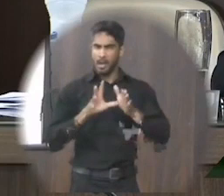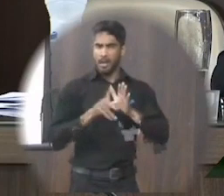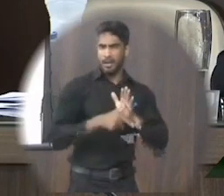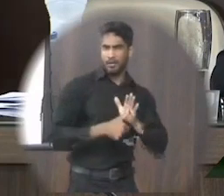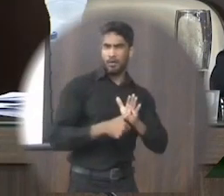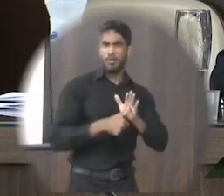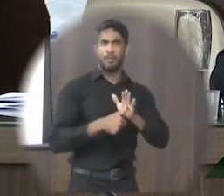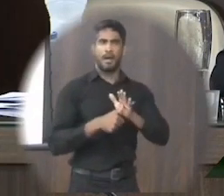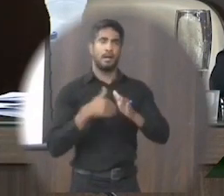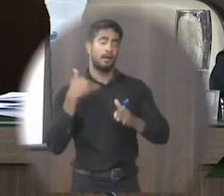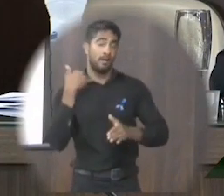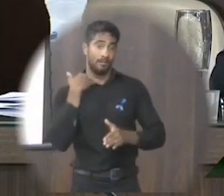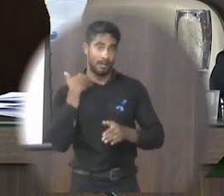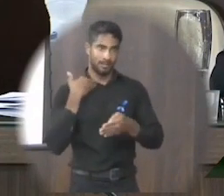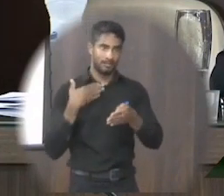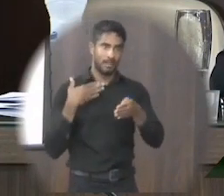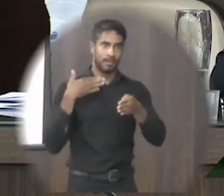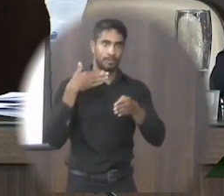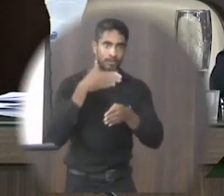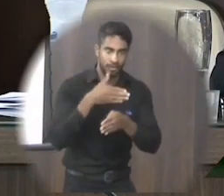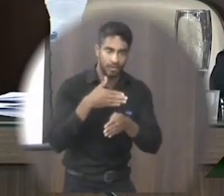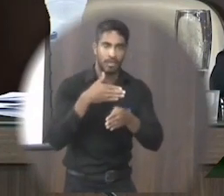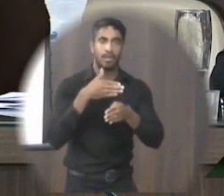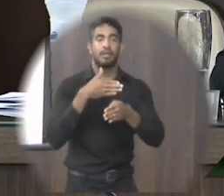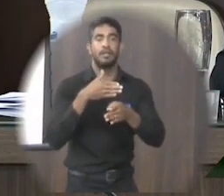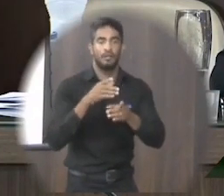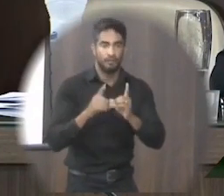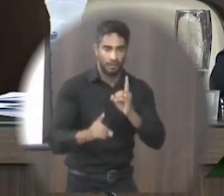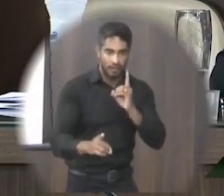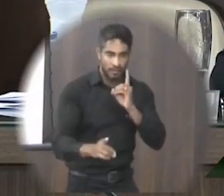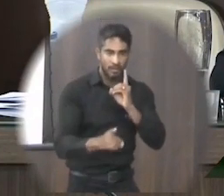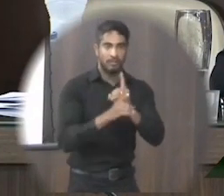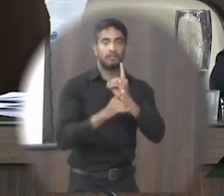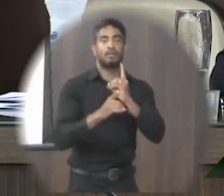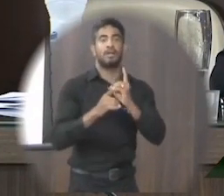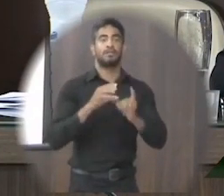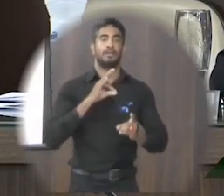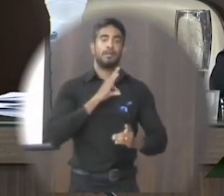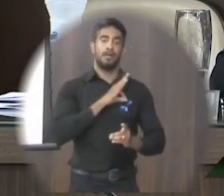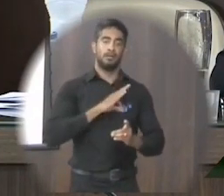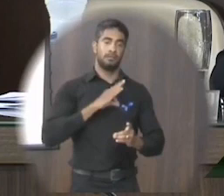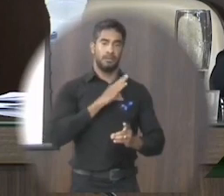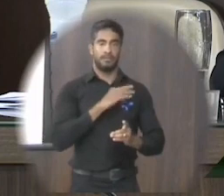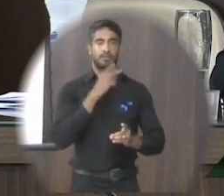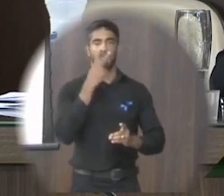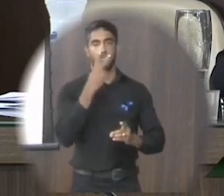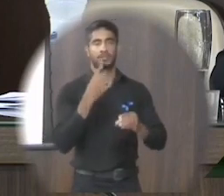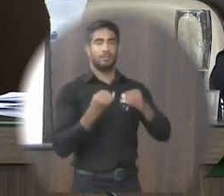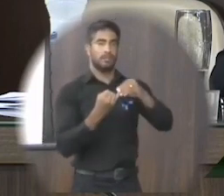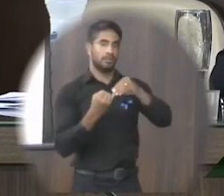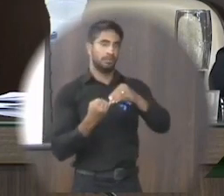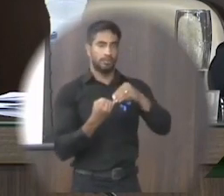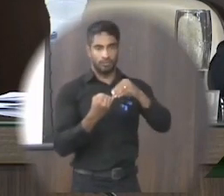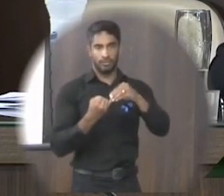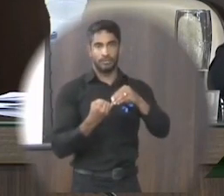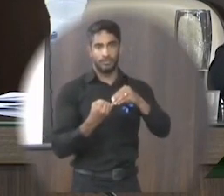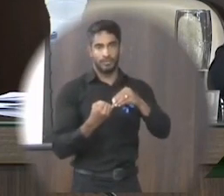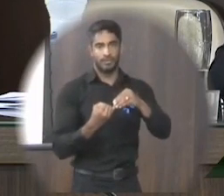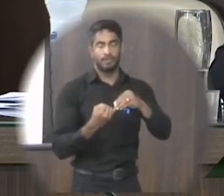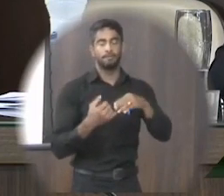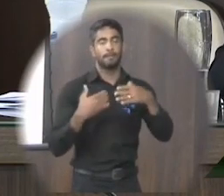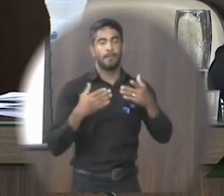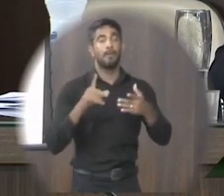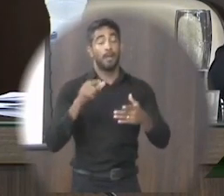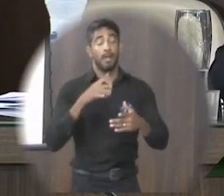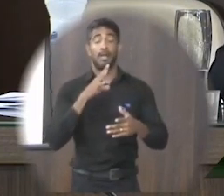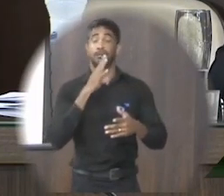para roubar agências bancárias da cidade citada e foi interceptada pela atuação das duas instituições. É de conhecimento que o